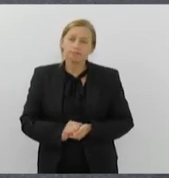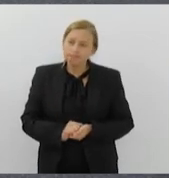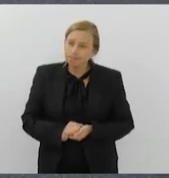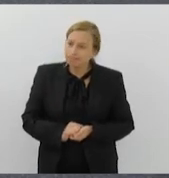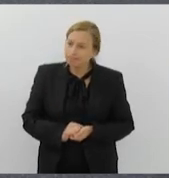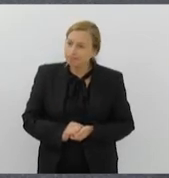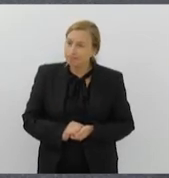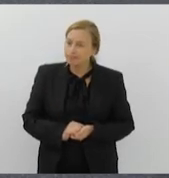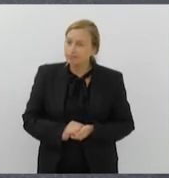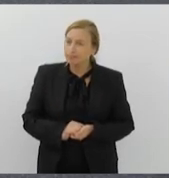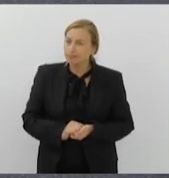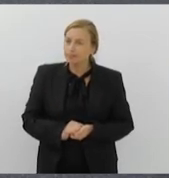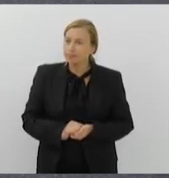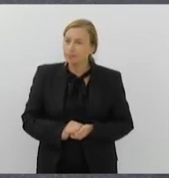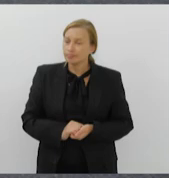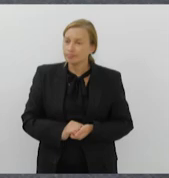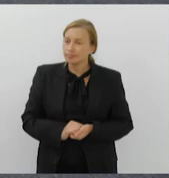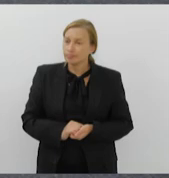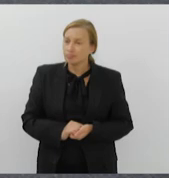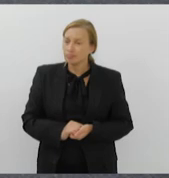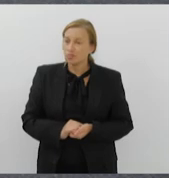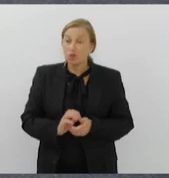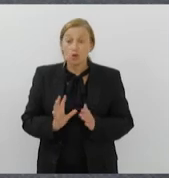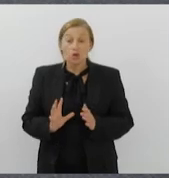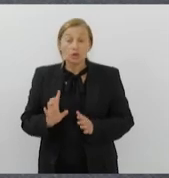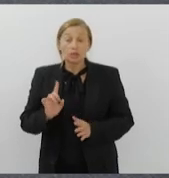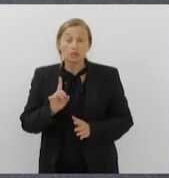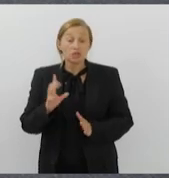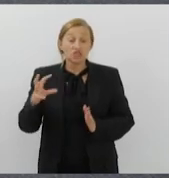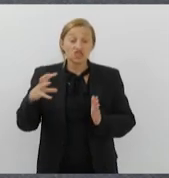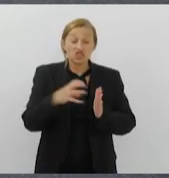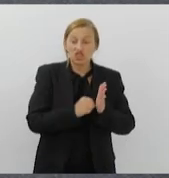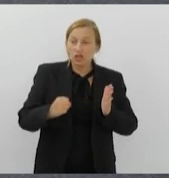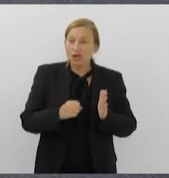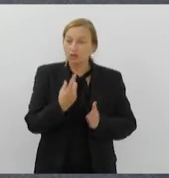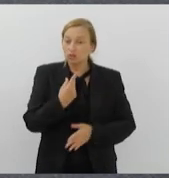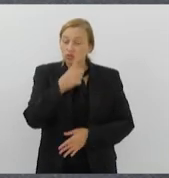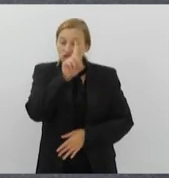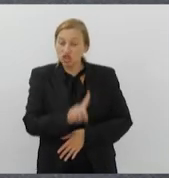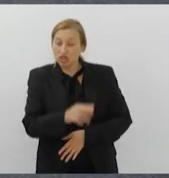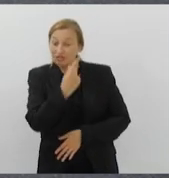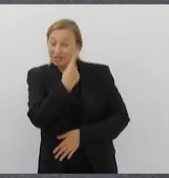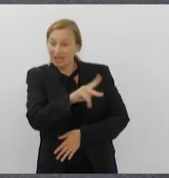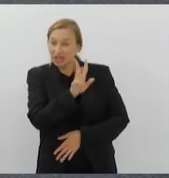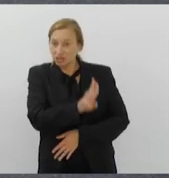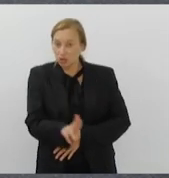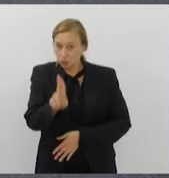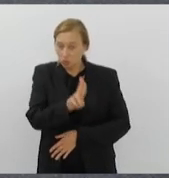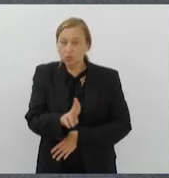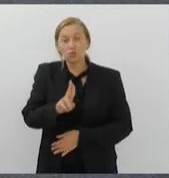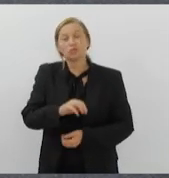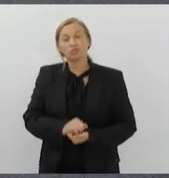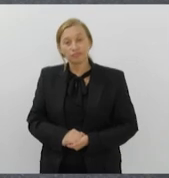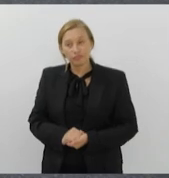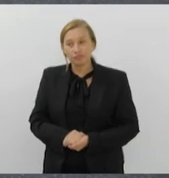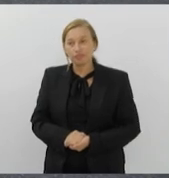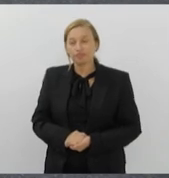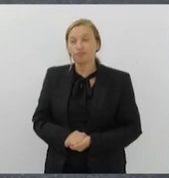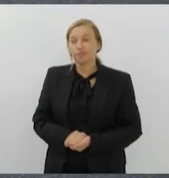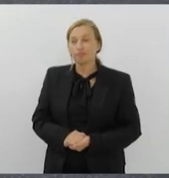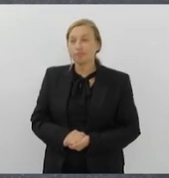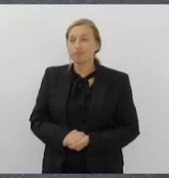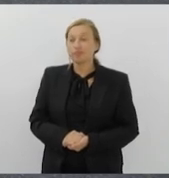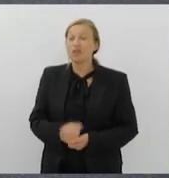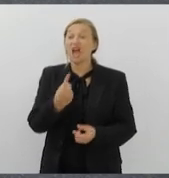não esteja sendo usurpado do seu direito de utilização, que é dele a utilização. O direito de utilização é dele,